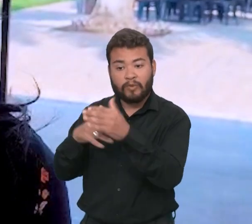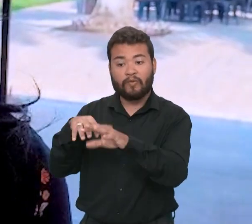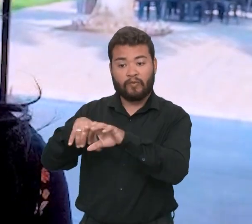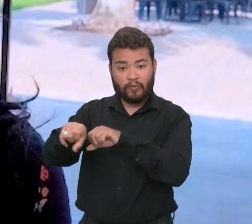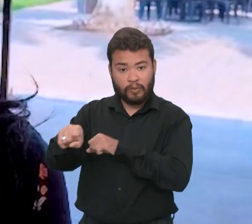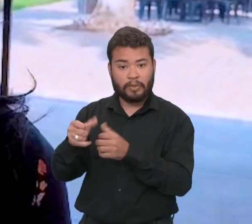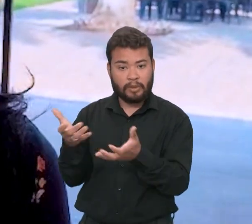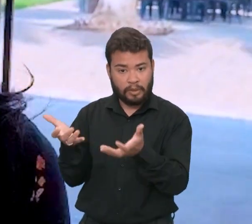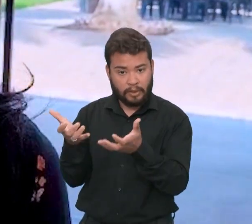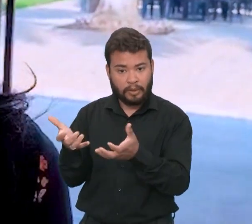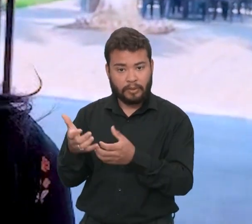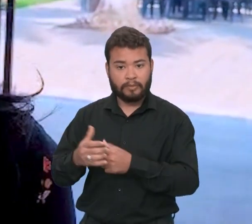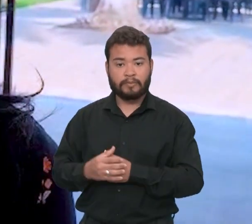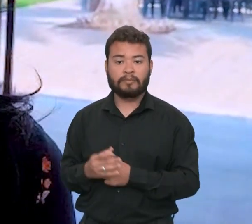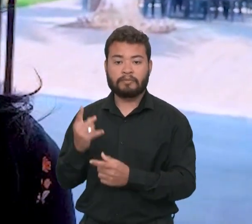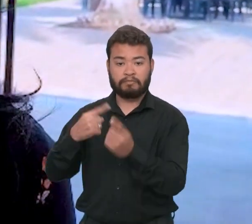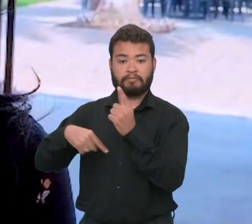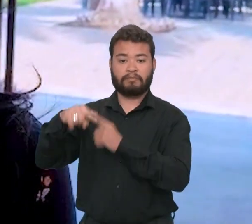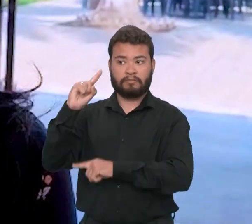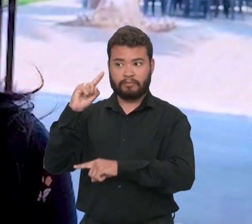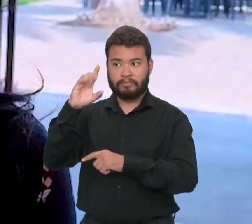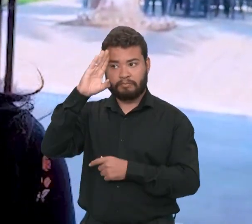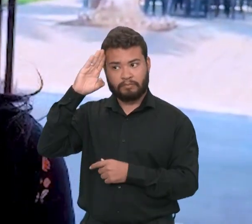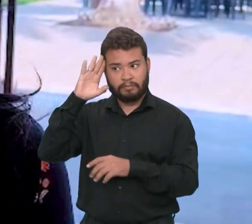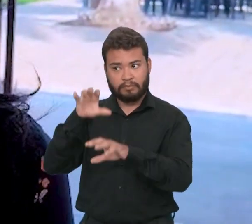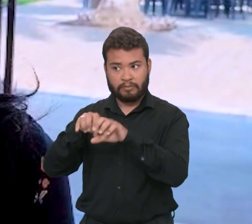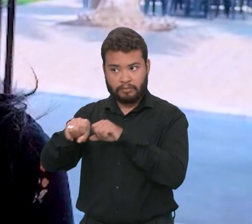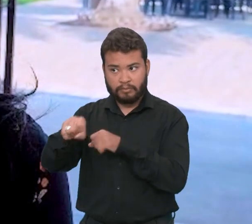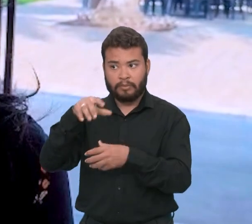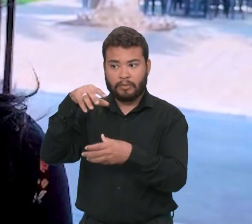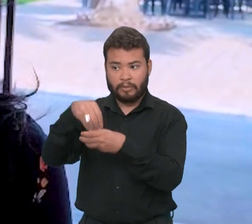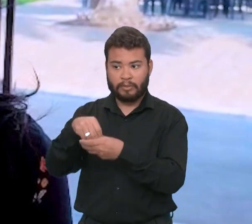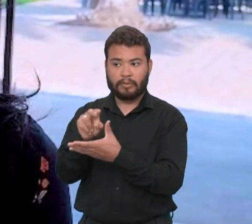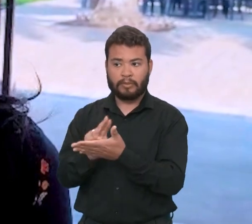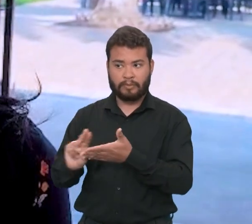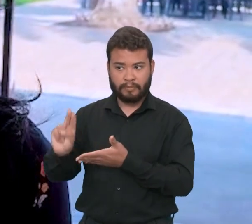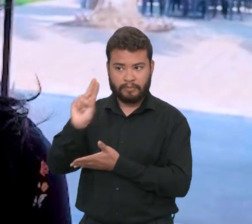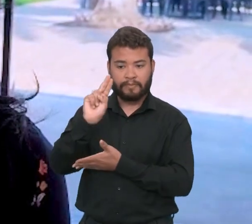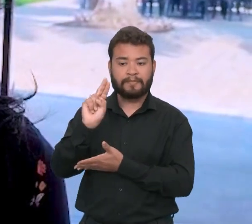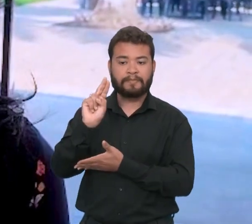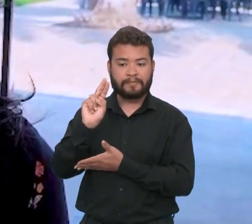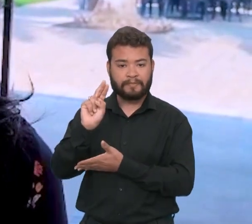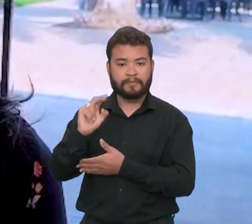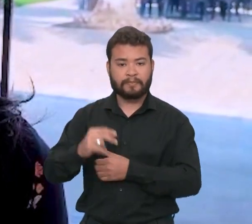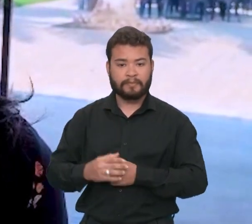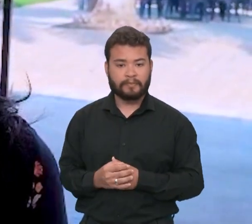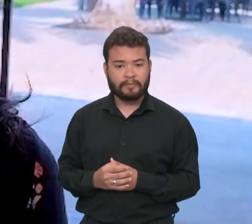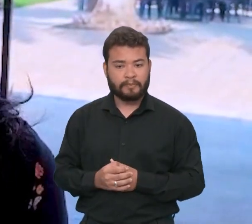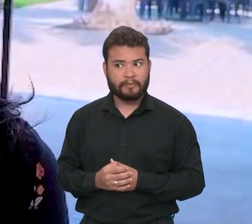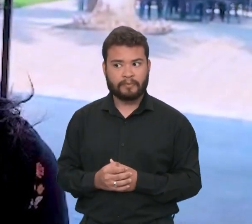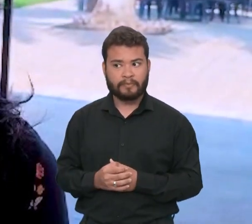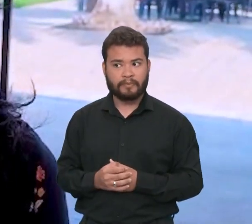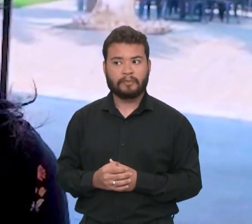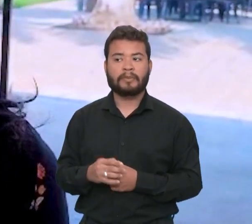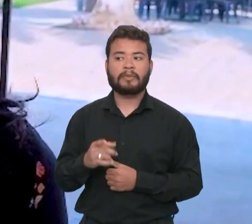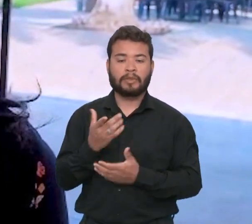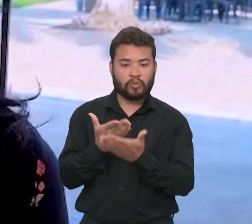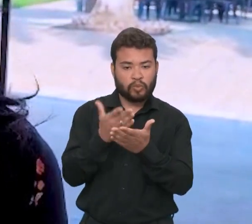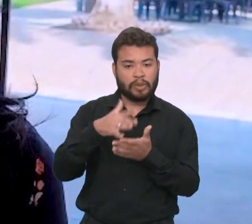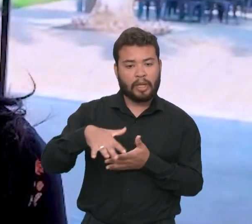de excelência dentro da universidade, uma universidade que está afastada dos centros hegemônicos de arte,